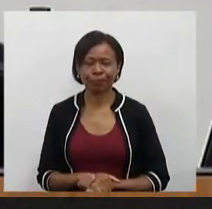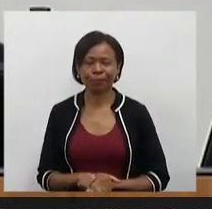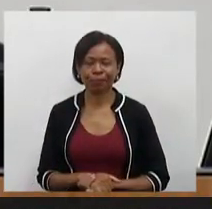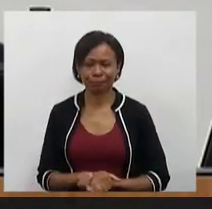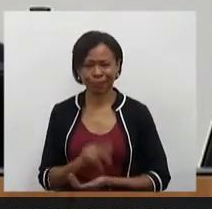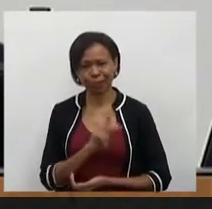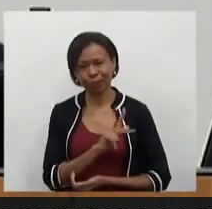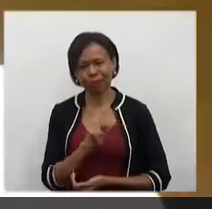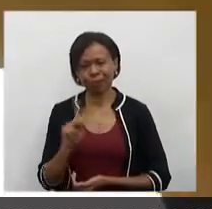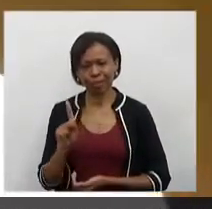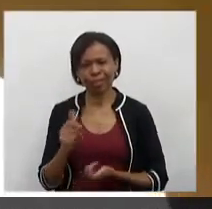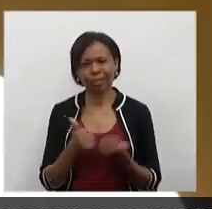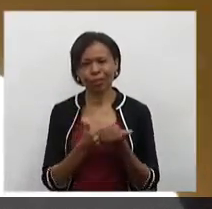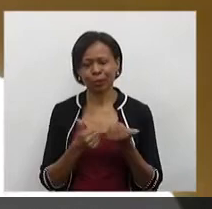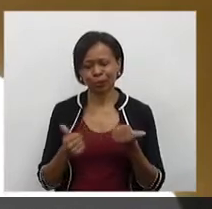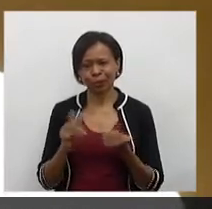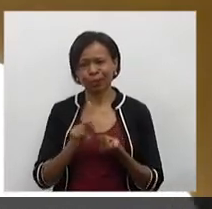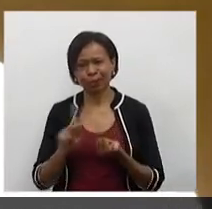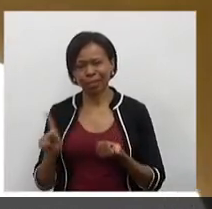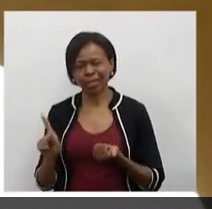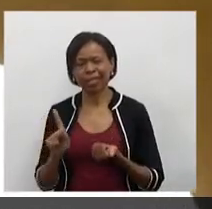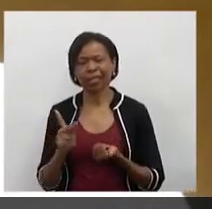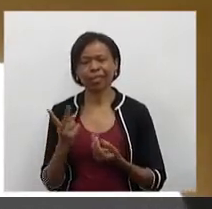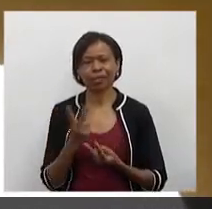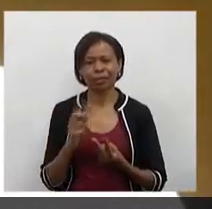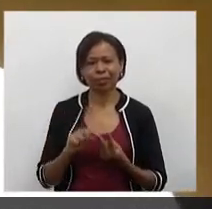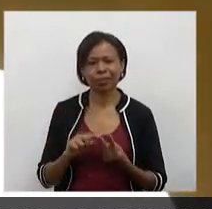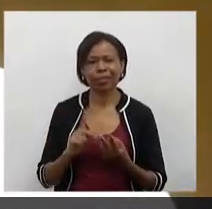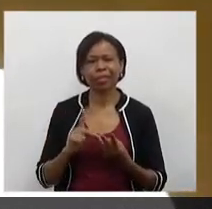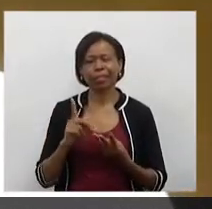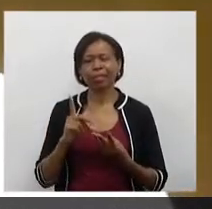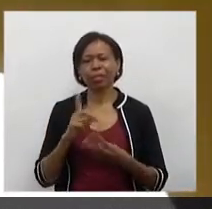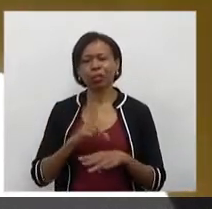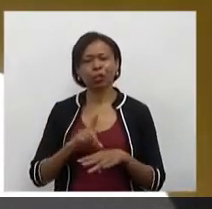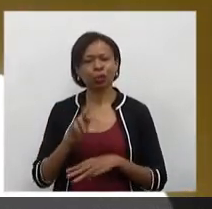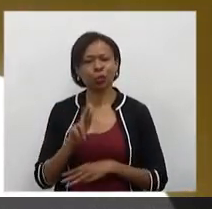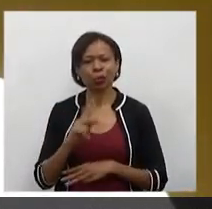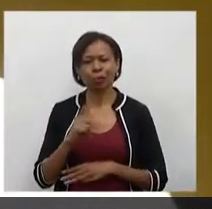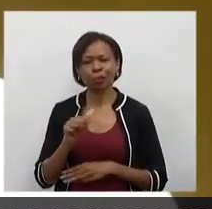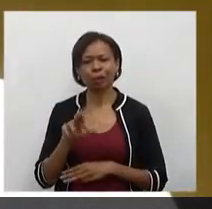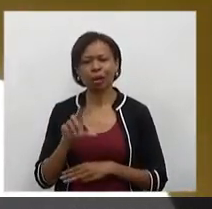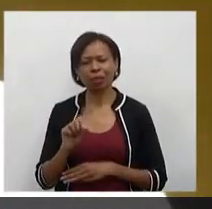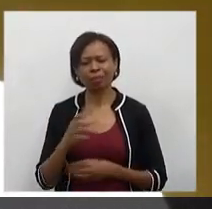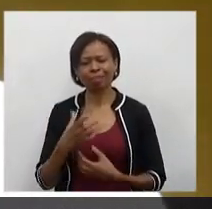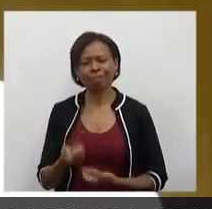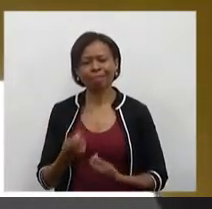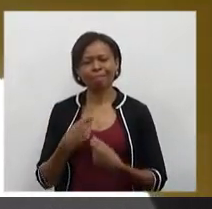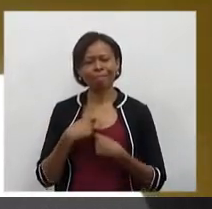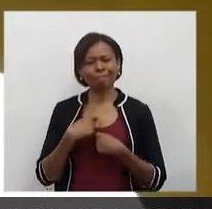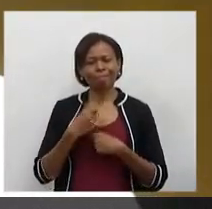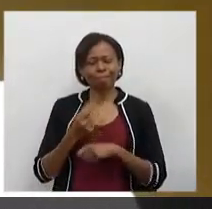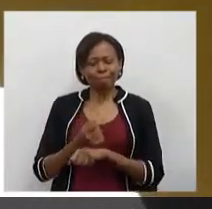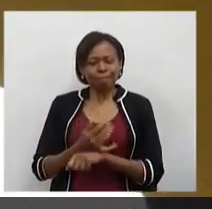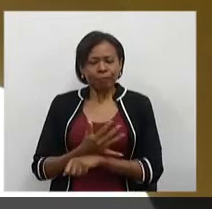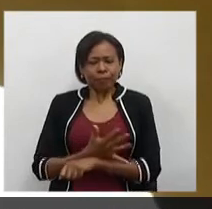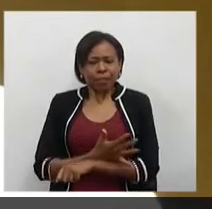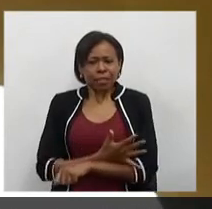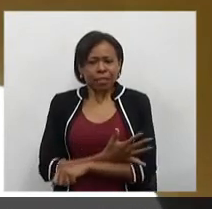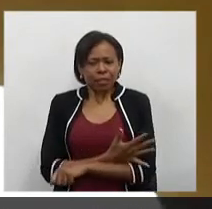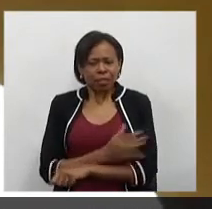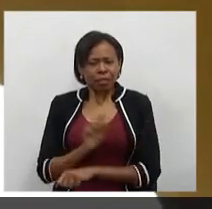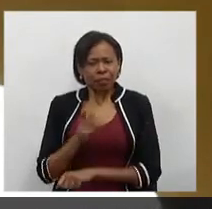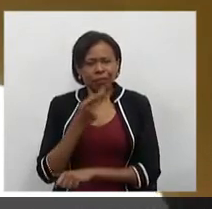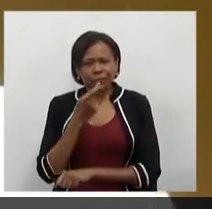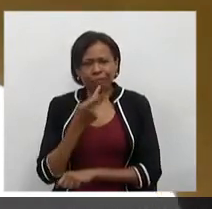Presidente, vice-presidente, deputado doutor Paulo, que nos emocionou agora ao final com a sua fala, porque